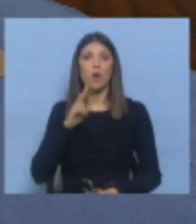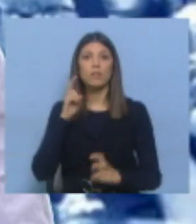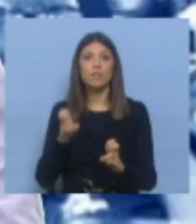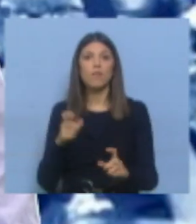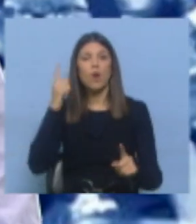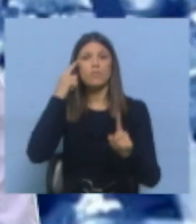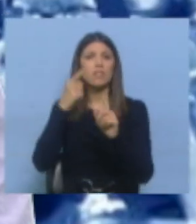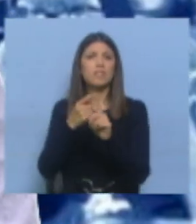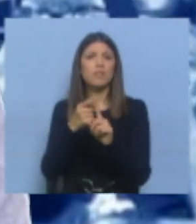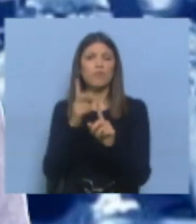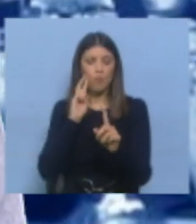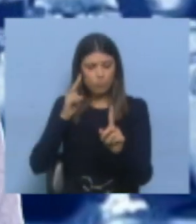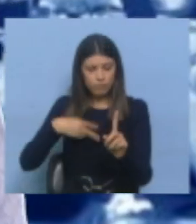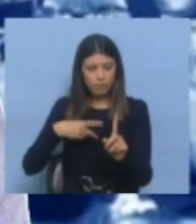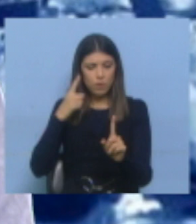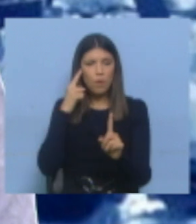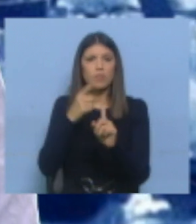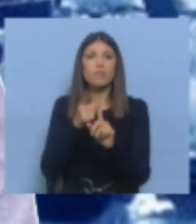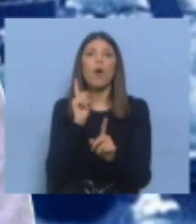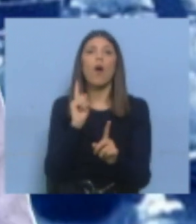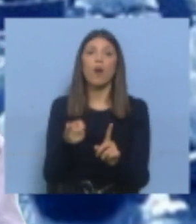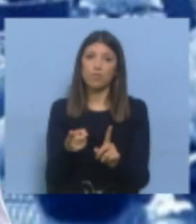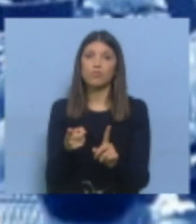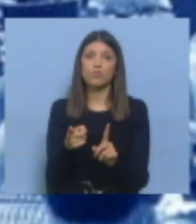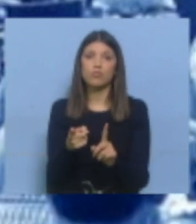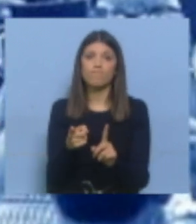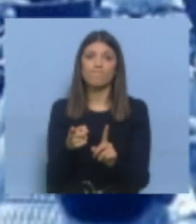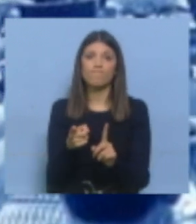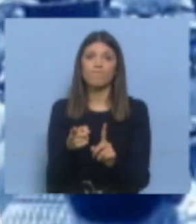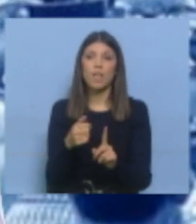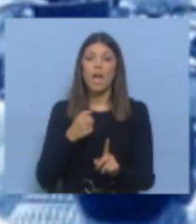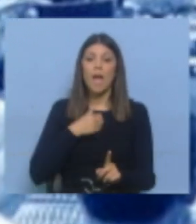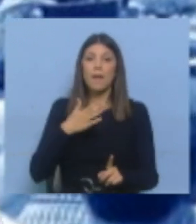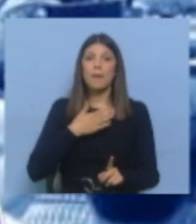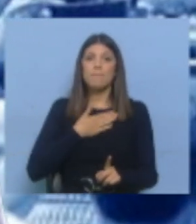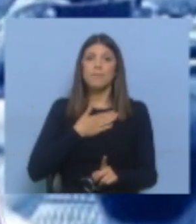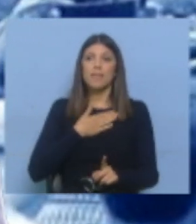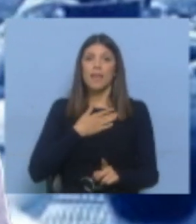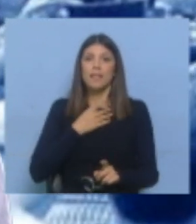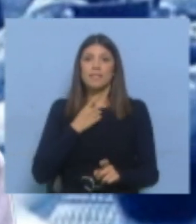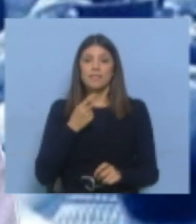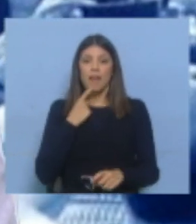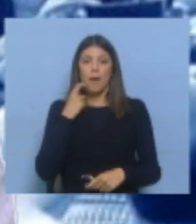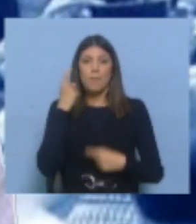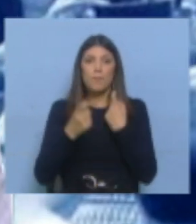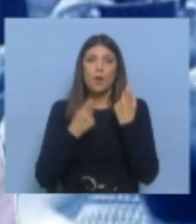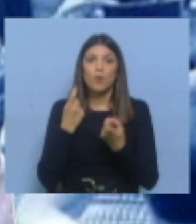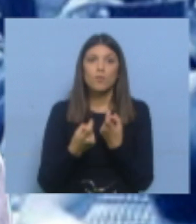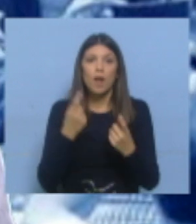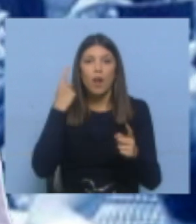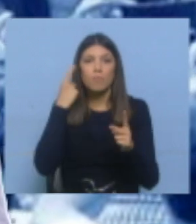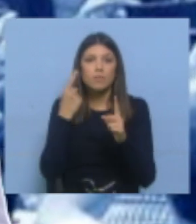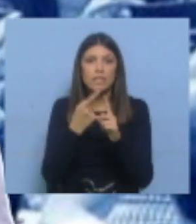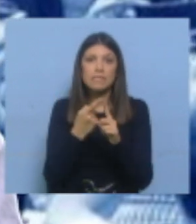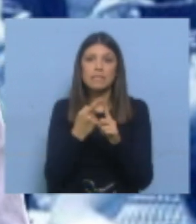propósito. Há aqui uma agitação à volta da palavra propósito. Como se as empresas estivessem à procura outra vez da sua missão, da sua finalidade, da sua